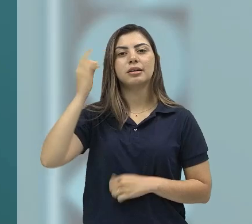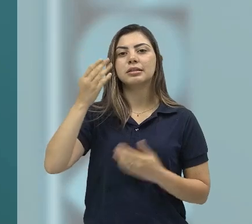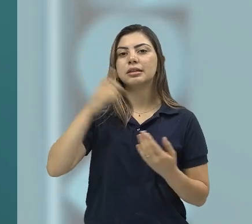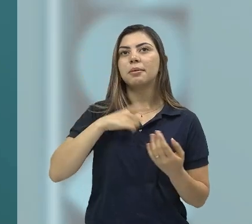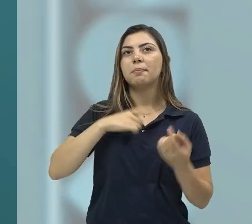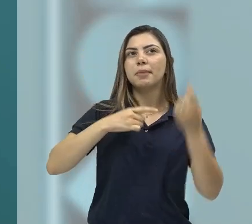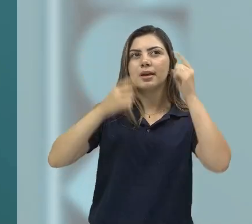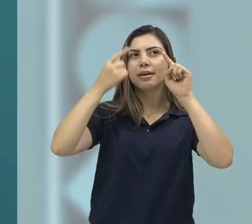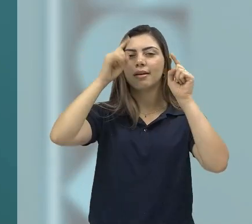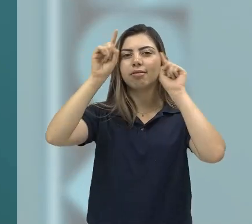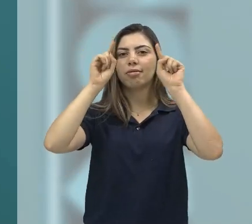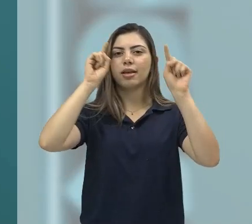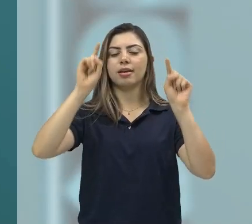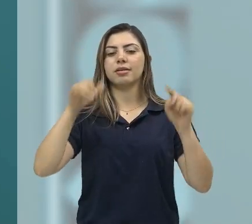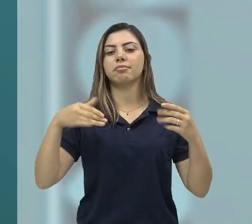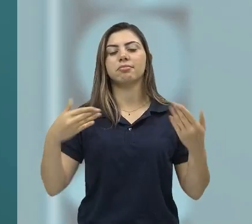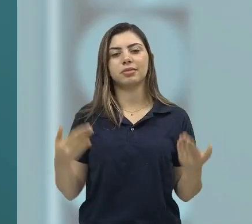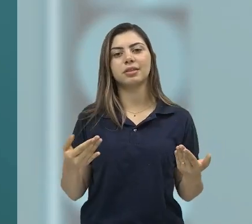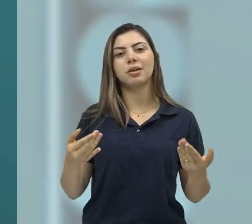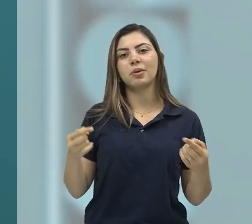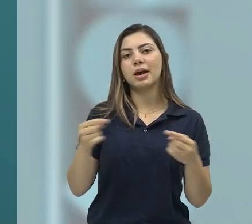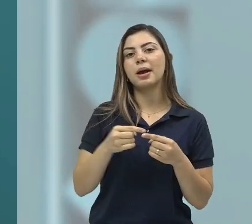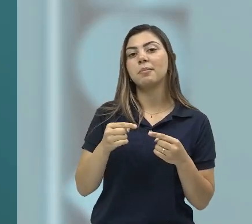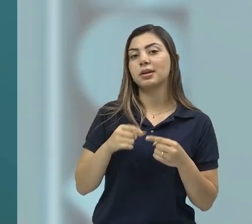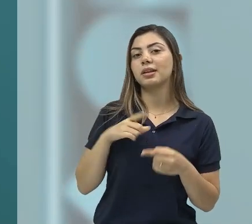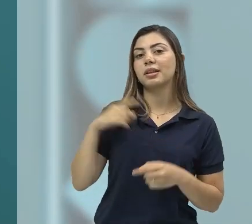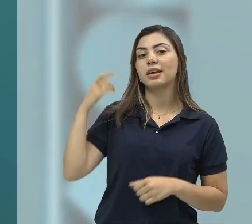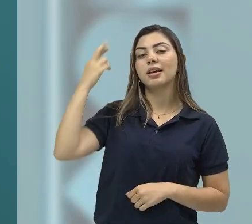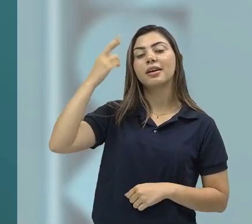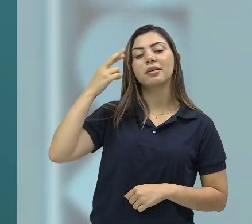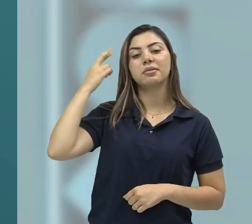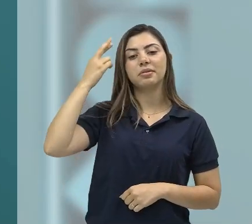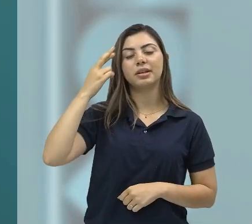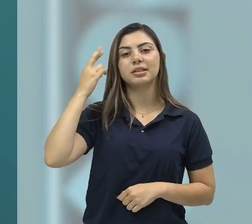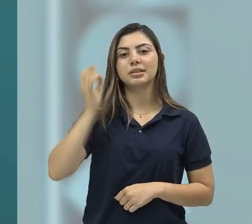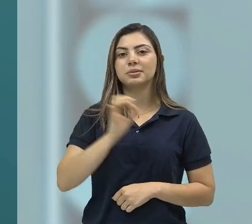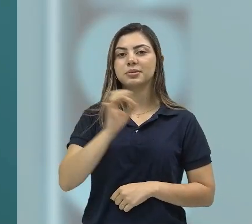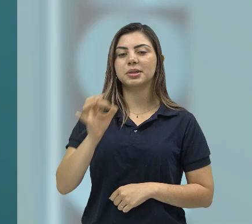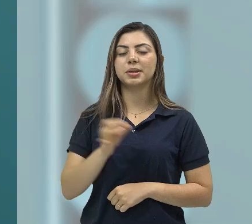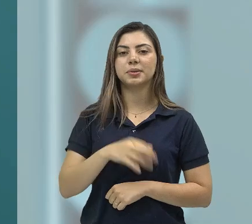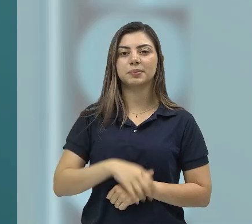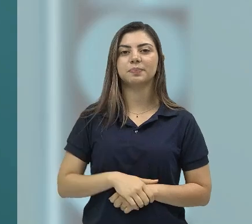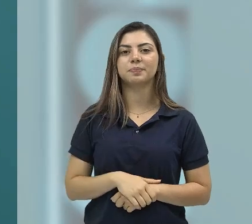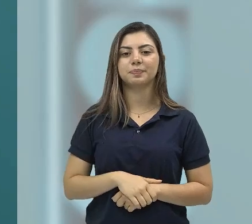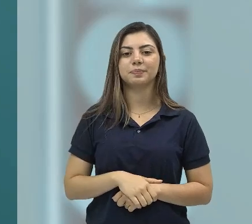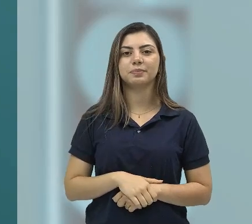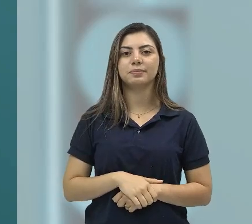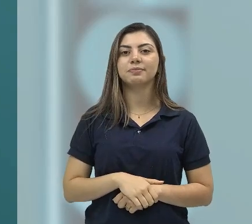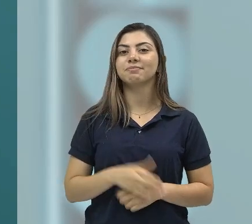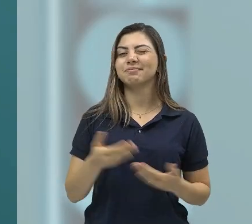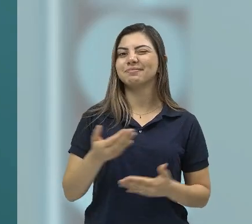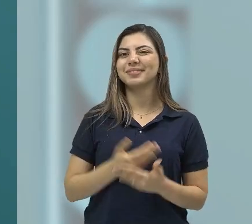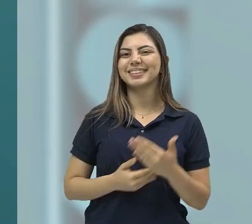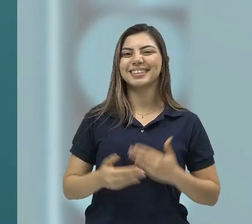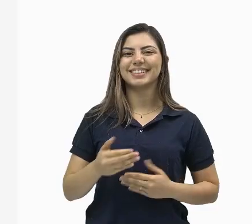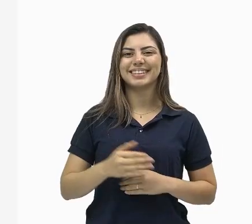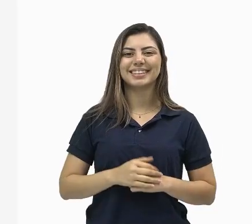minhas memórias, eu trago também reflexões e isso vai refletir na melancolia, tá bom? Vamos continuar